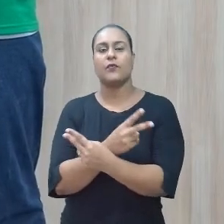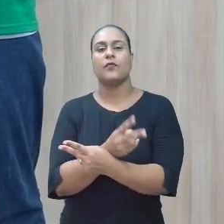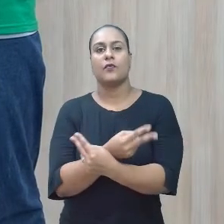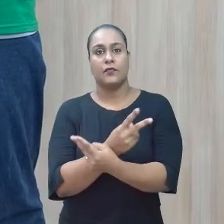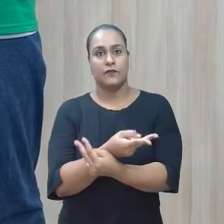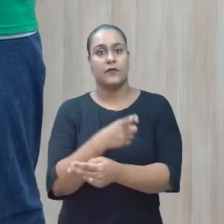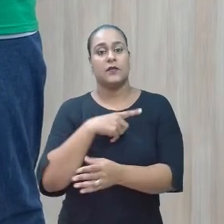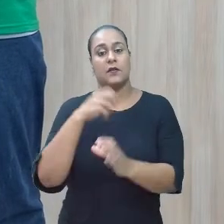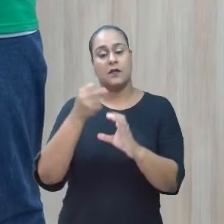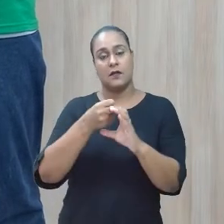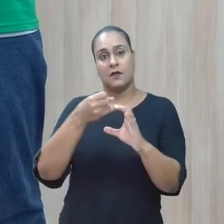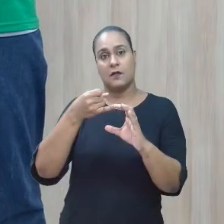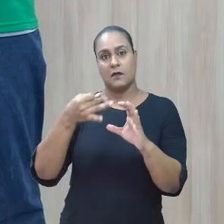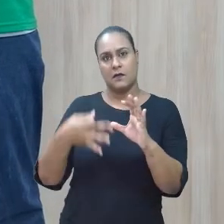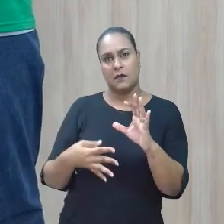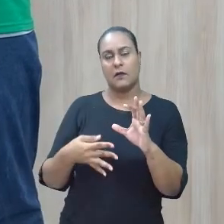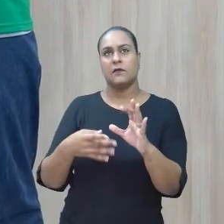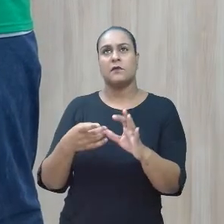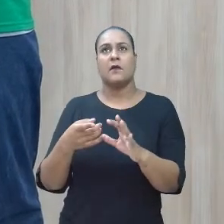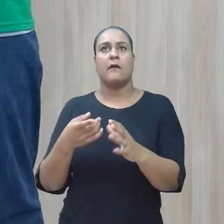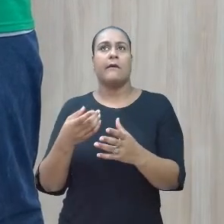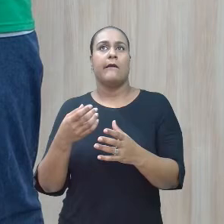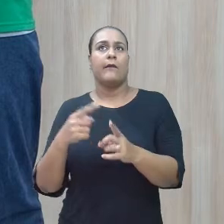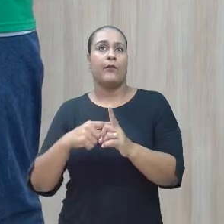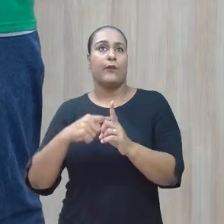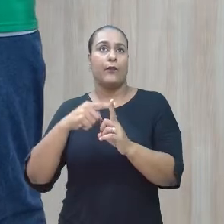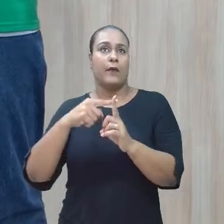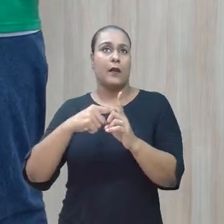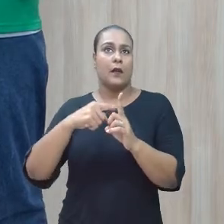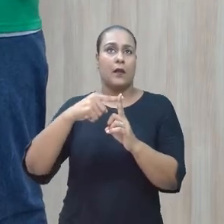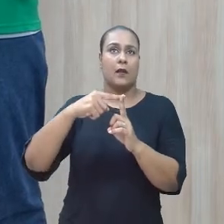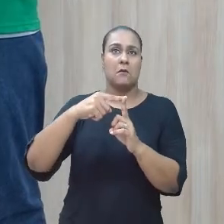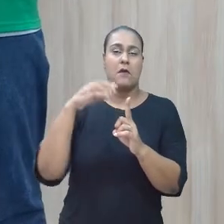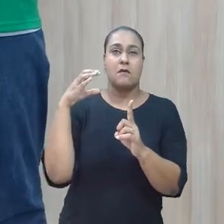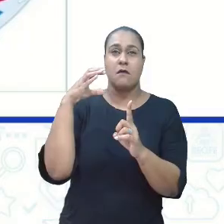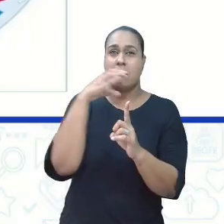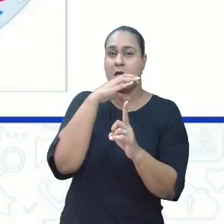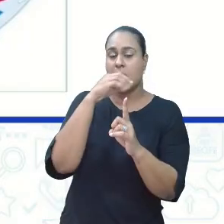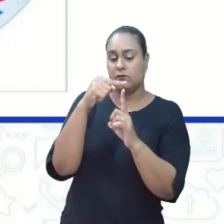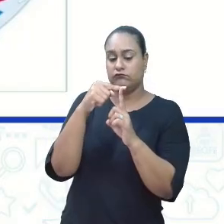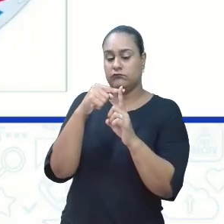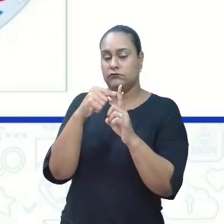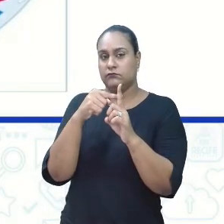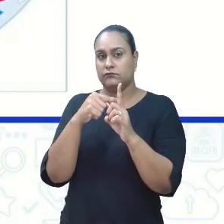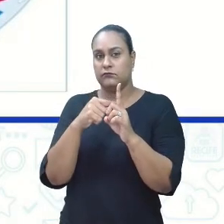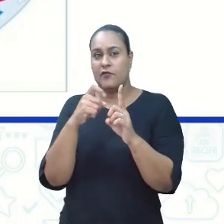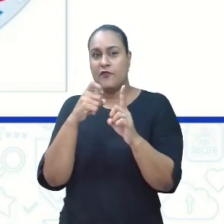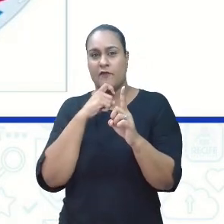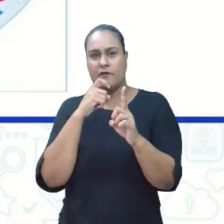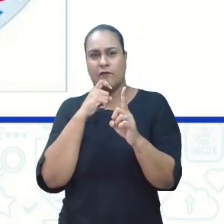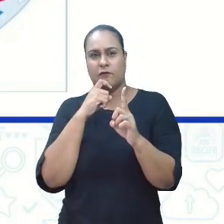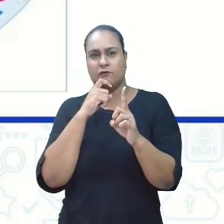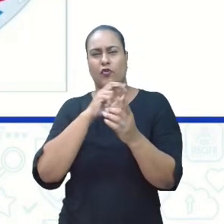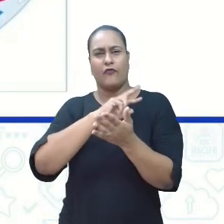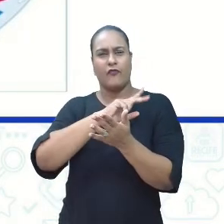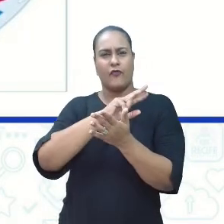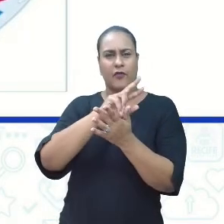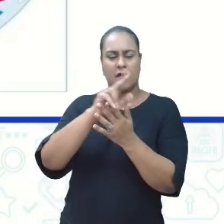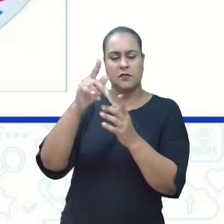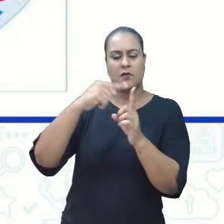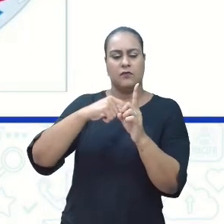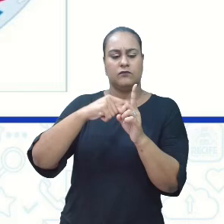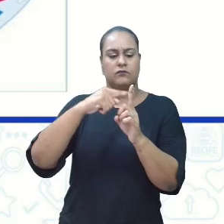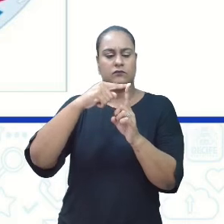essa característica, né, de um clima mais quente, um clima mais frio, toda essa variação climática, tá certo? Vindo dessas